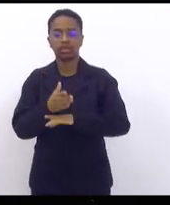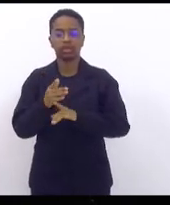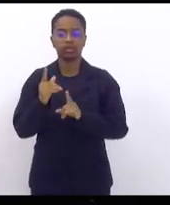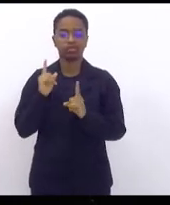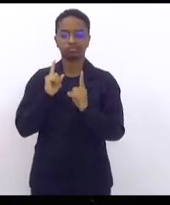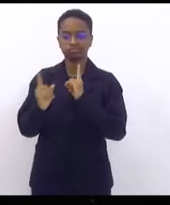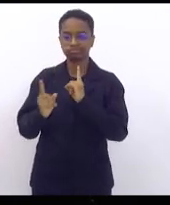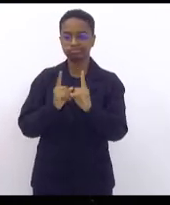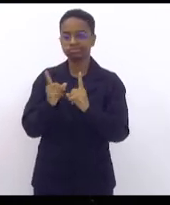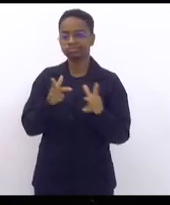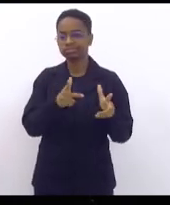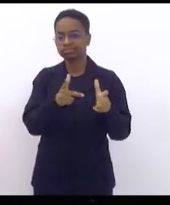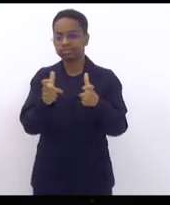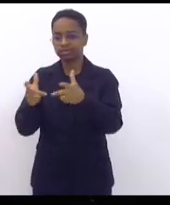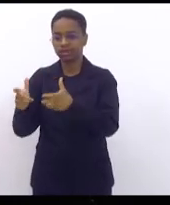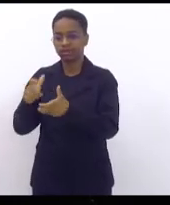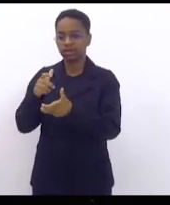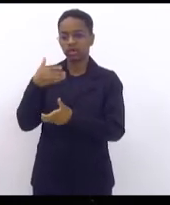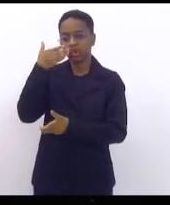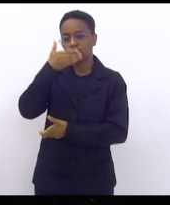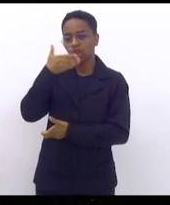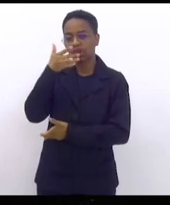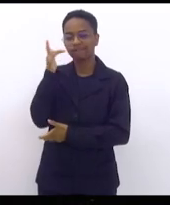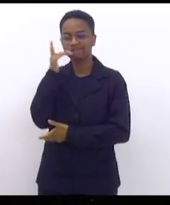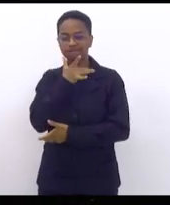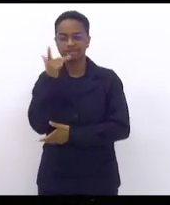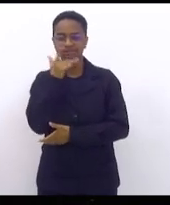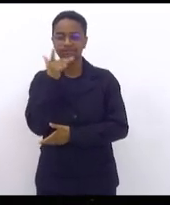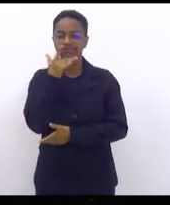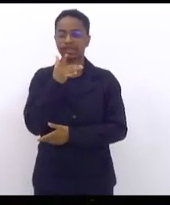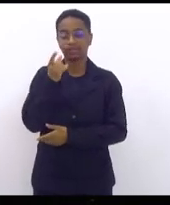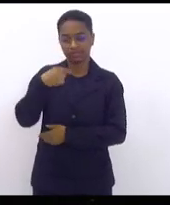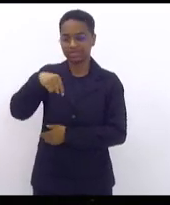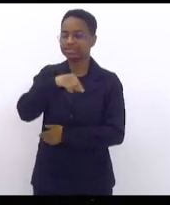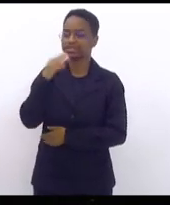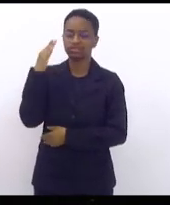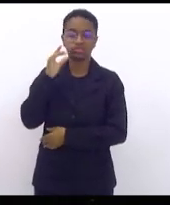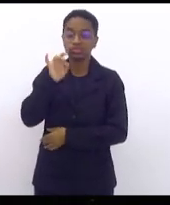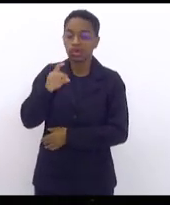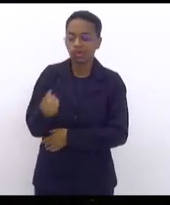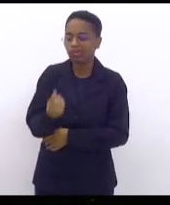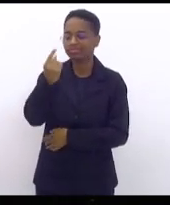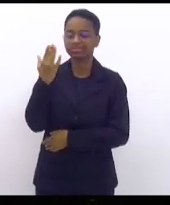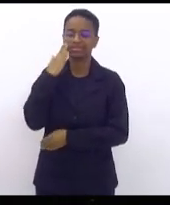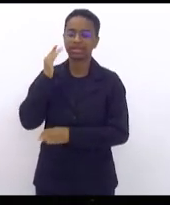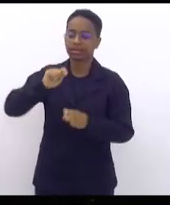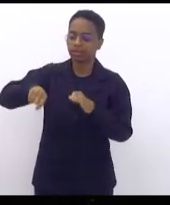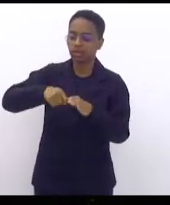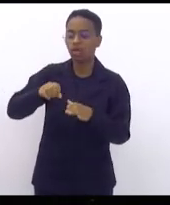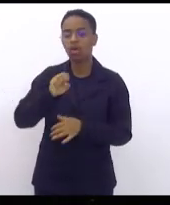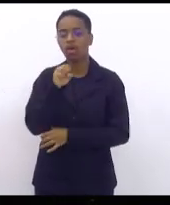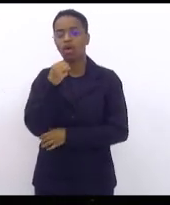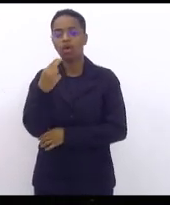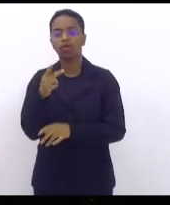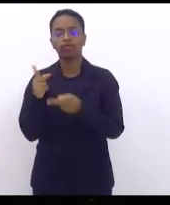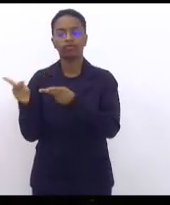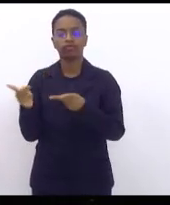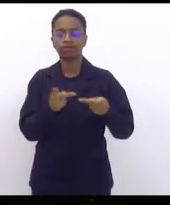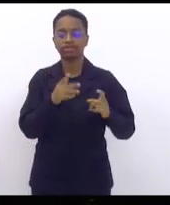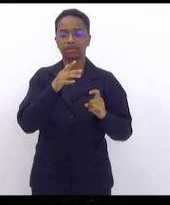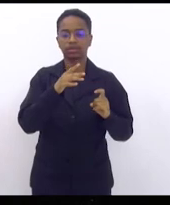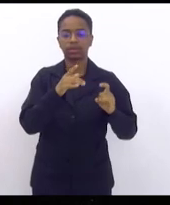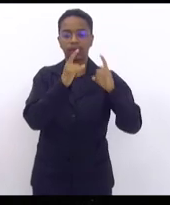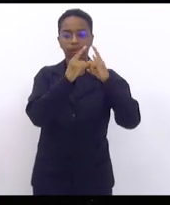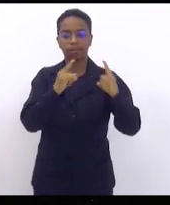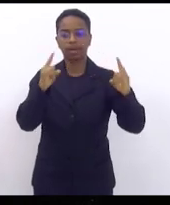Central, vendo aquele monte de doce gostoso que só vocês sabem fazer, seja visitando as barracas